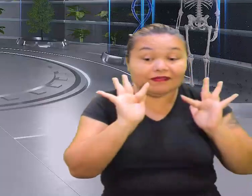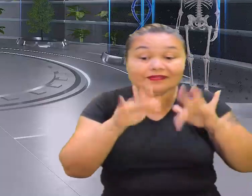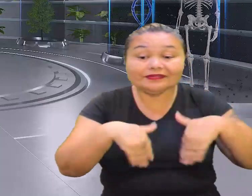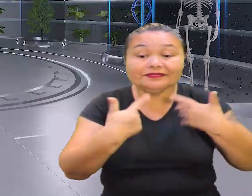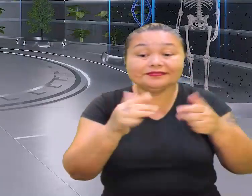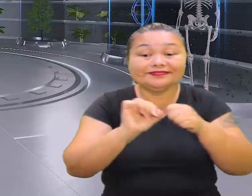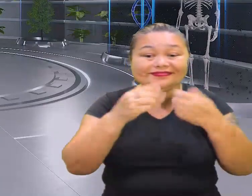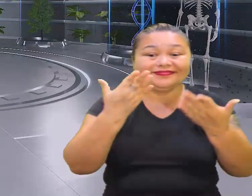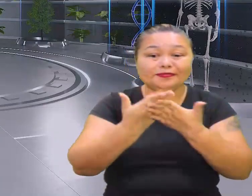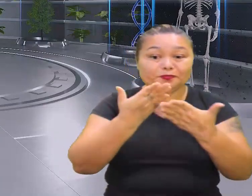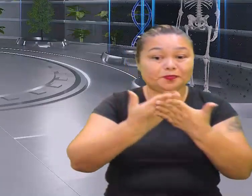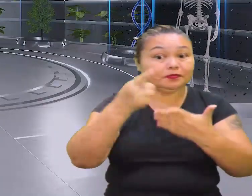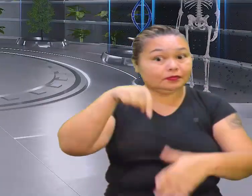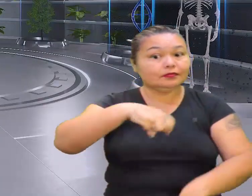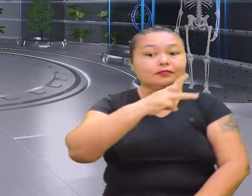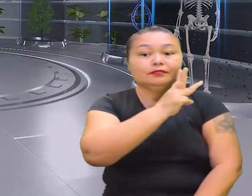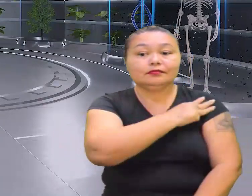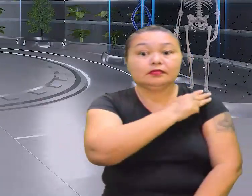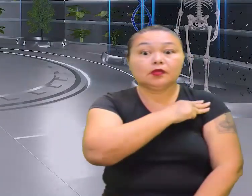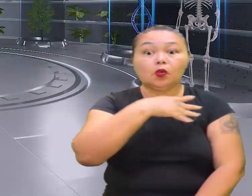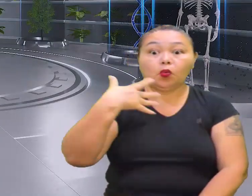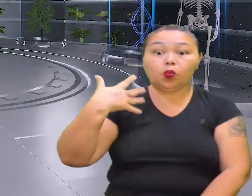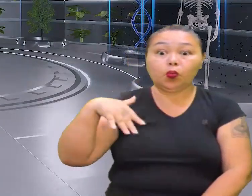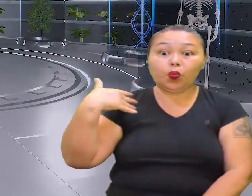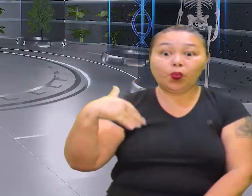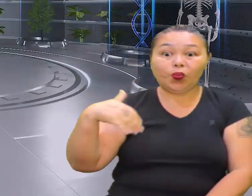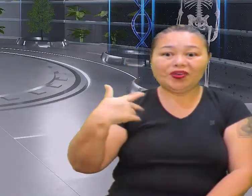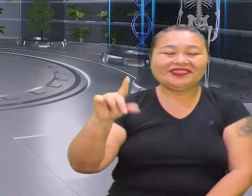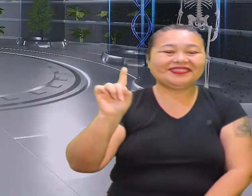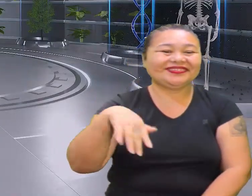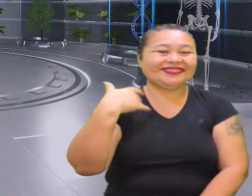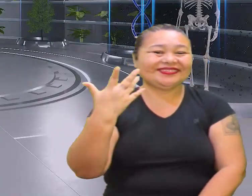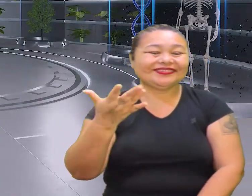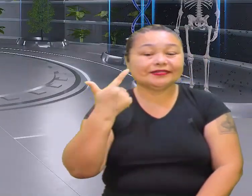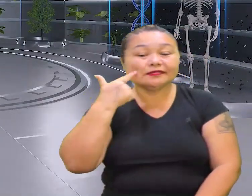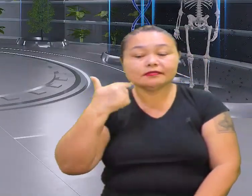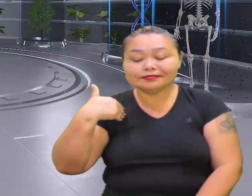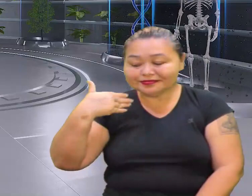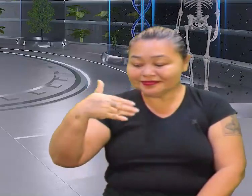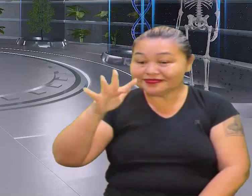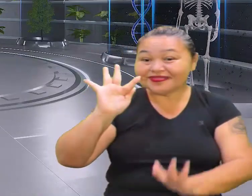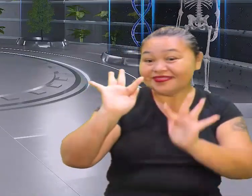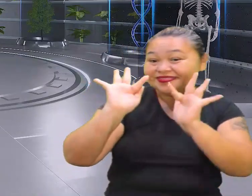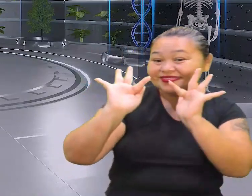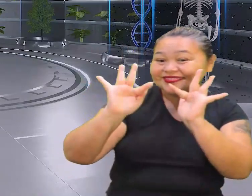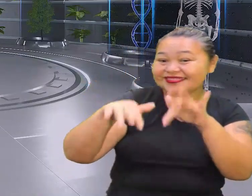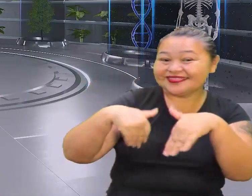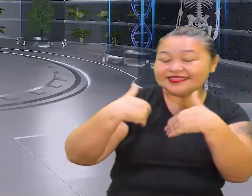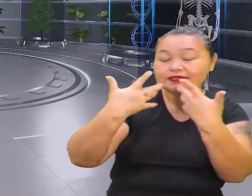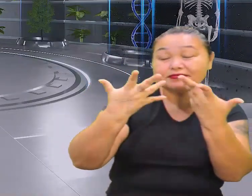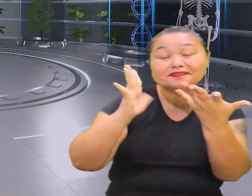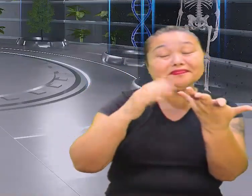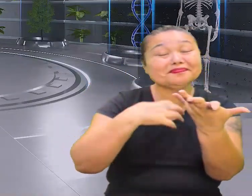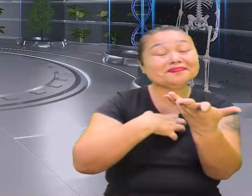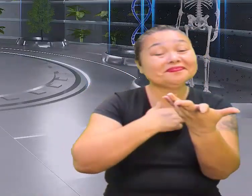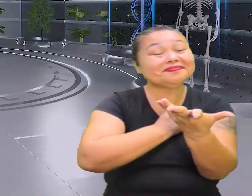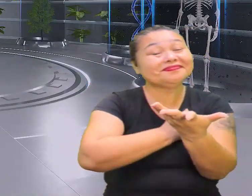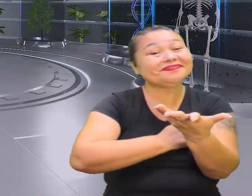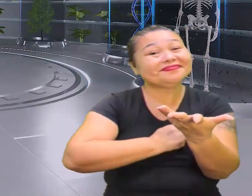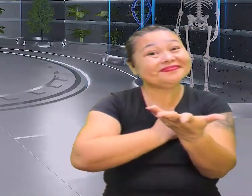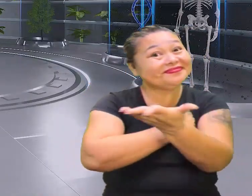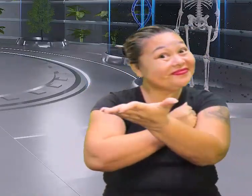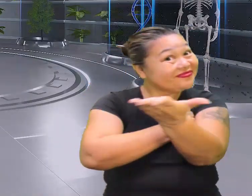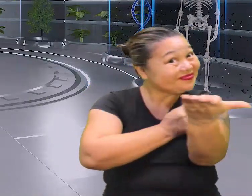finalizando as aulas aqui do terceiro ano. É isso mesmo, já estamos aqui na reta final. Já tô até sentindo saudade aqui